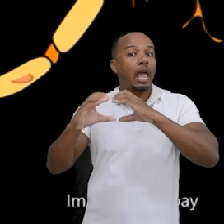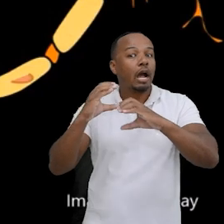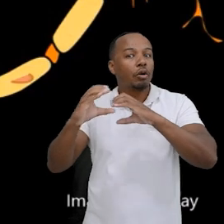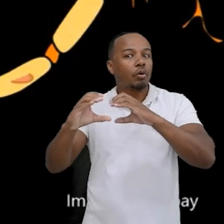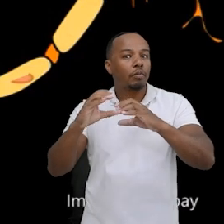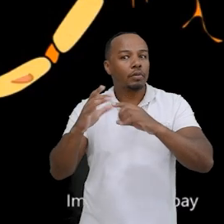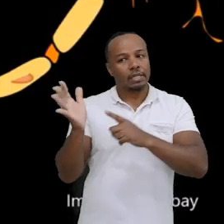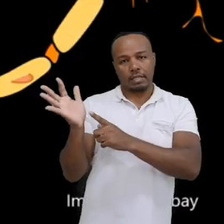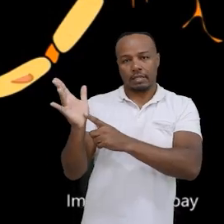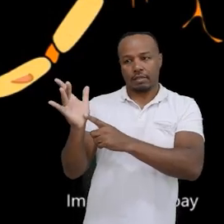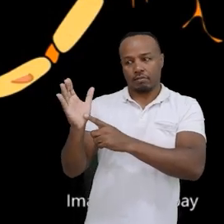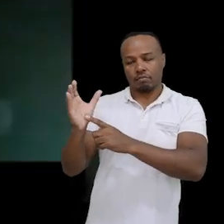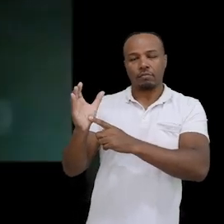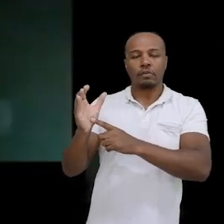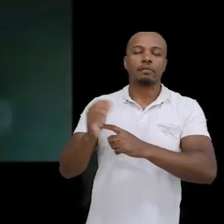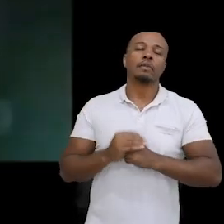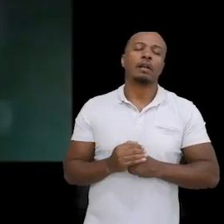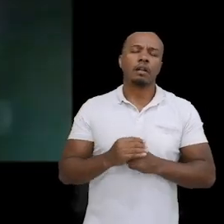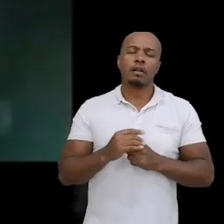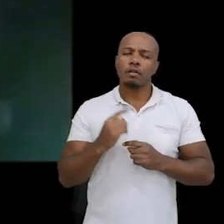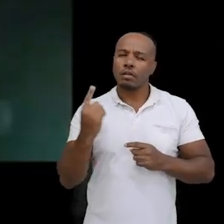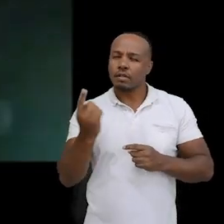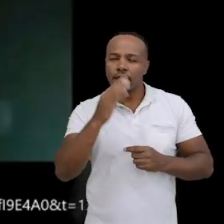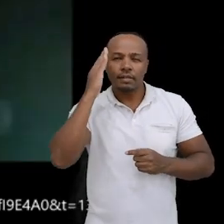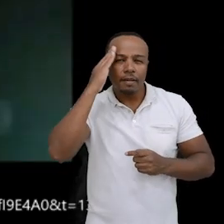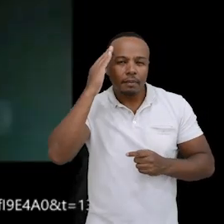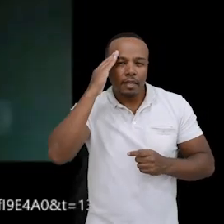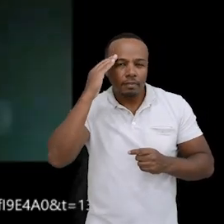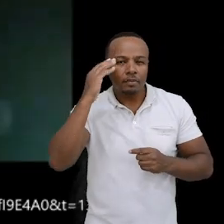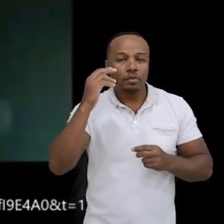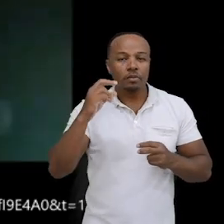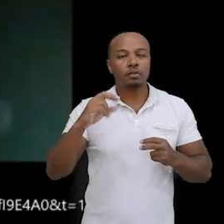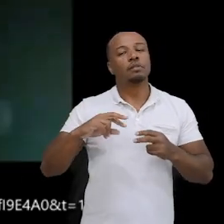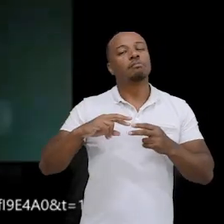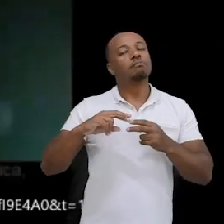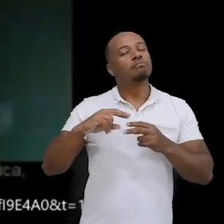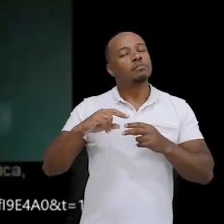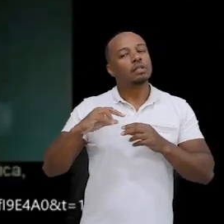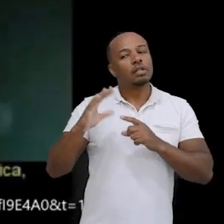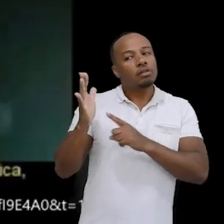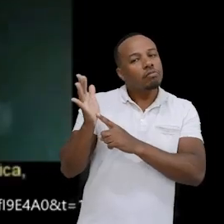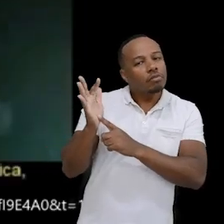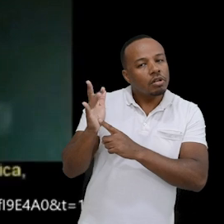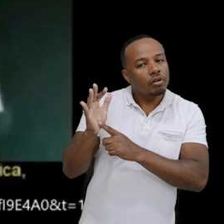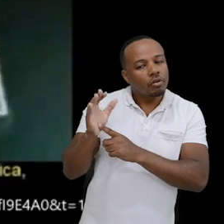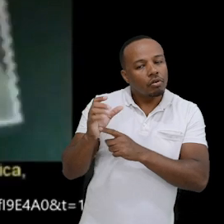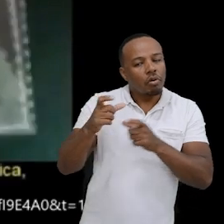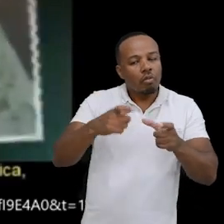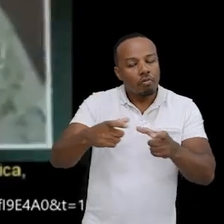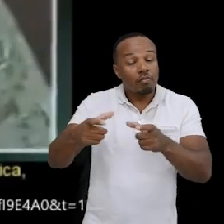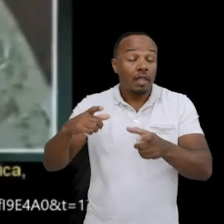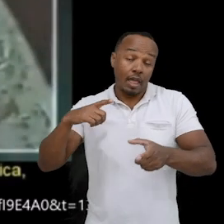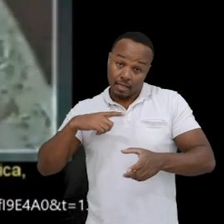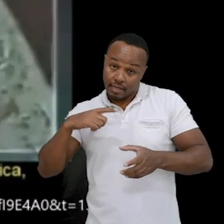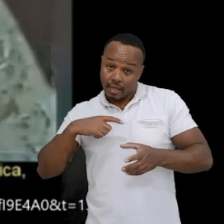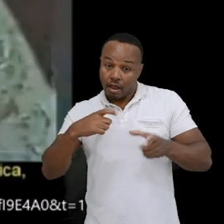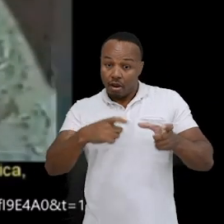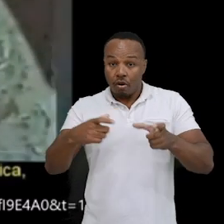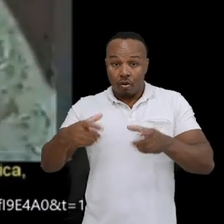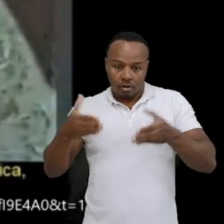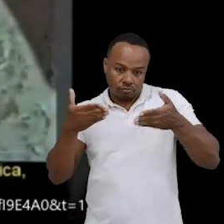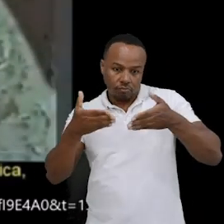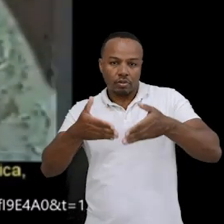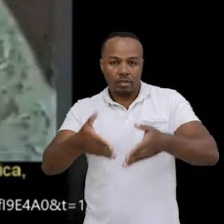fase muito importante do processo neural, a comunicação entre eles. Nós já vimos que os neurônios estão em seus